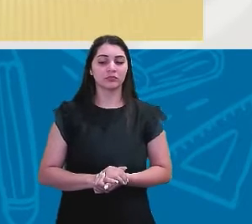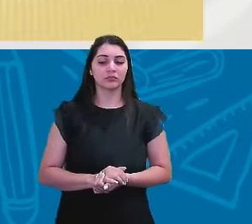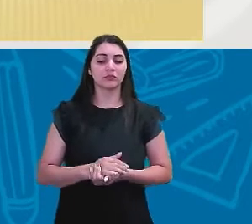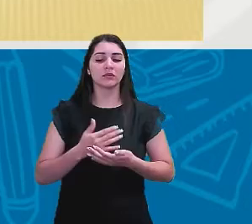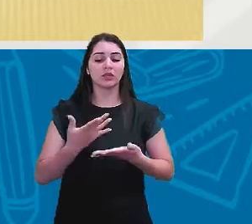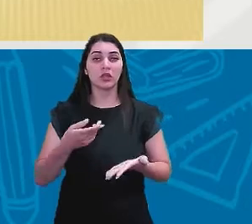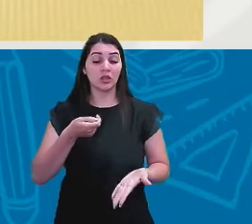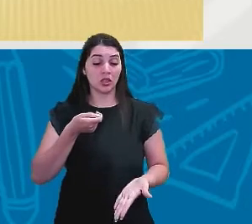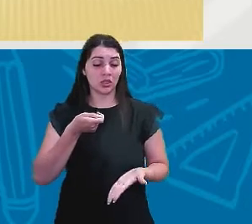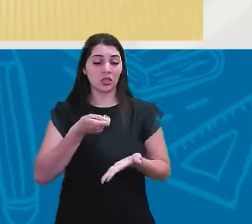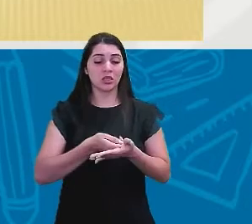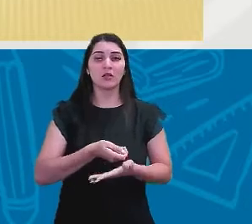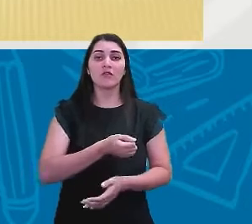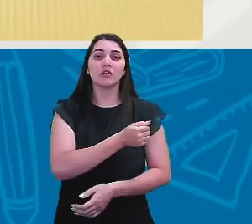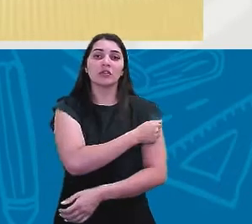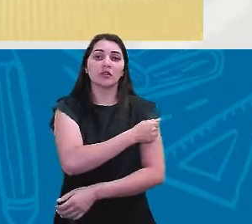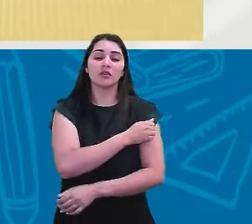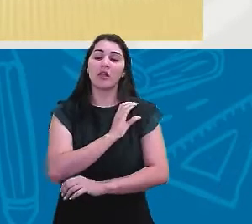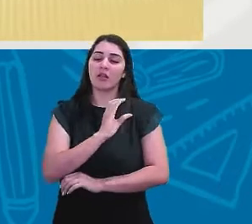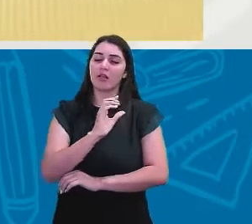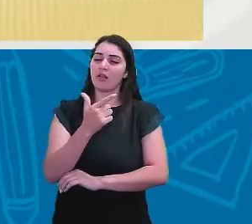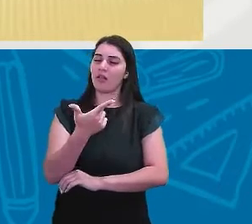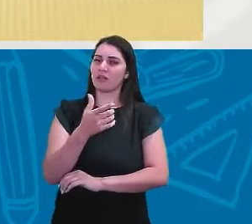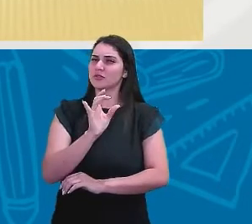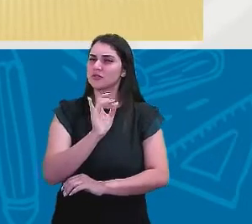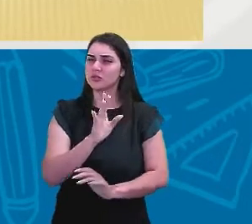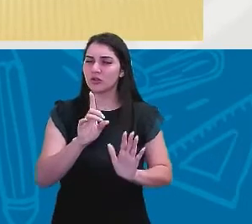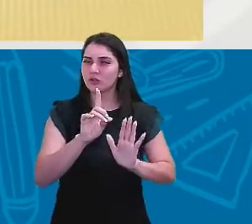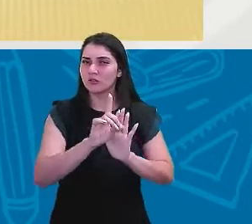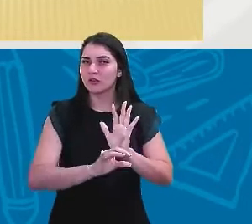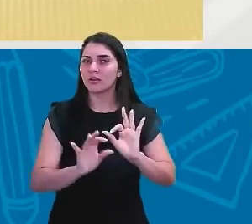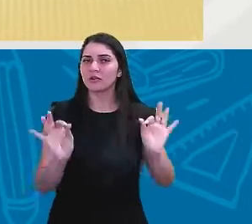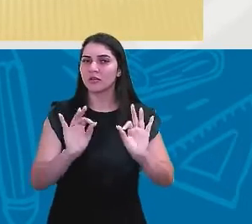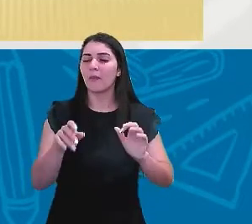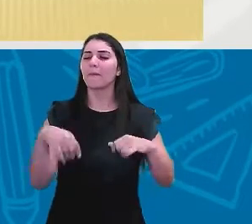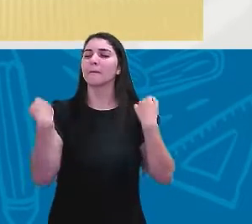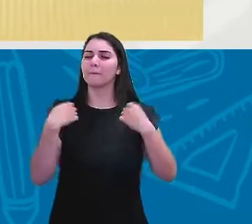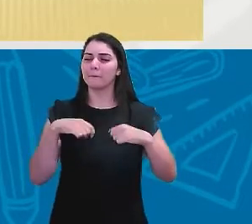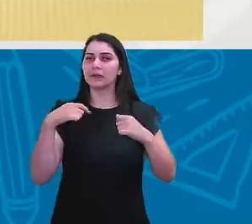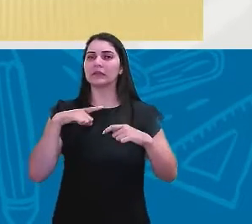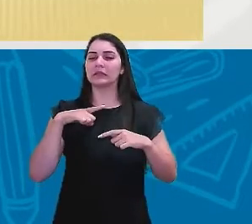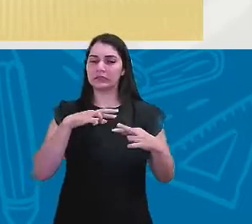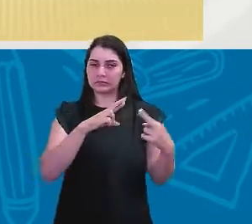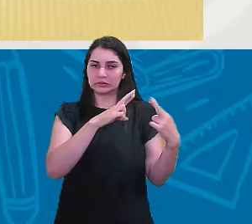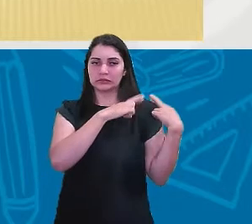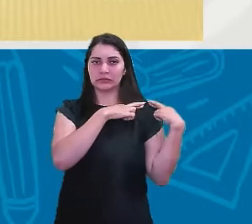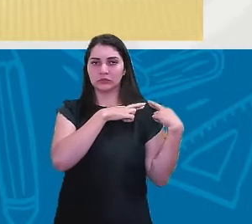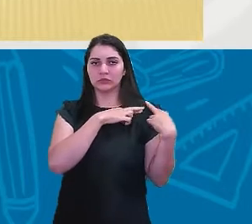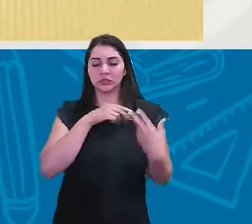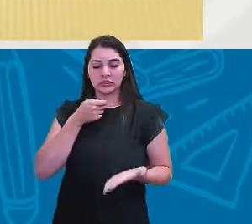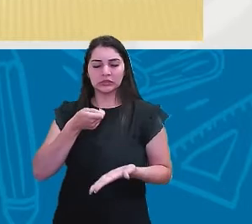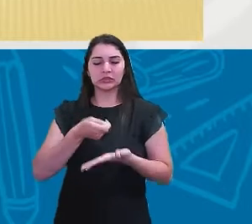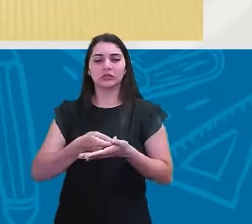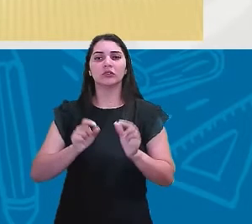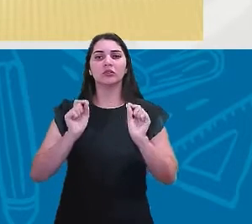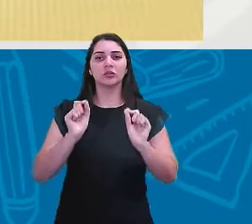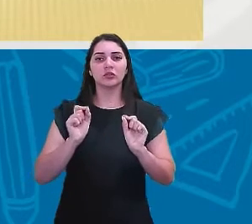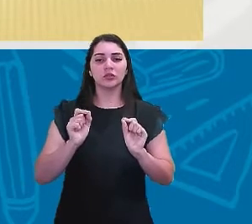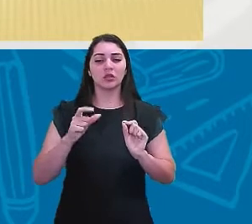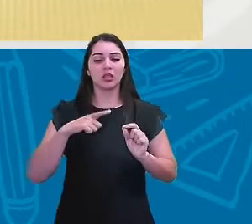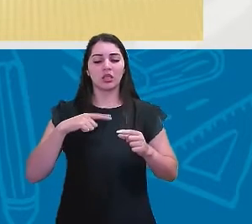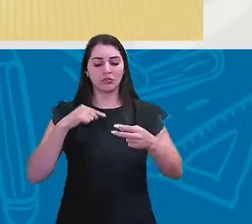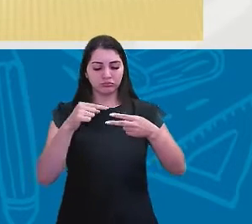E deveres do aluno. Claro, não existe só direito, né, minha gente? Também tem nossas obrigações. Vamos lá. Deveres. Cumprir